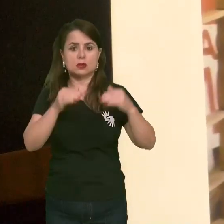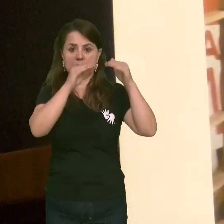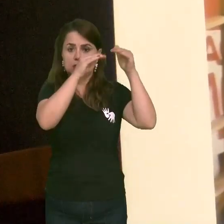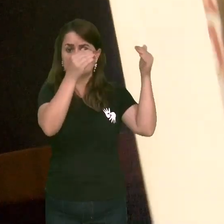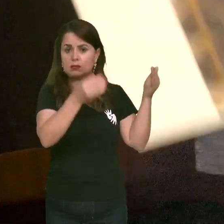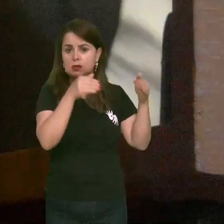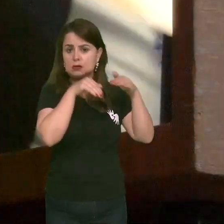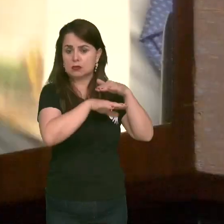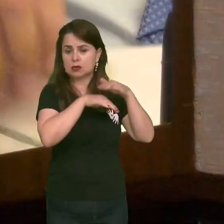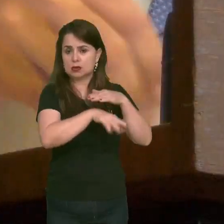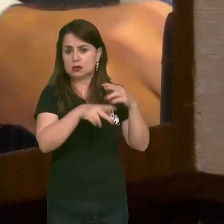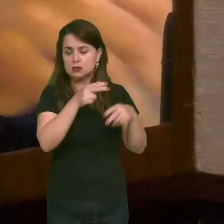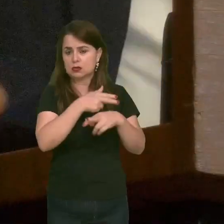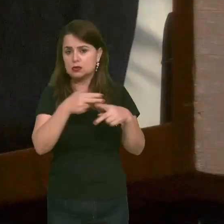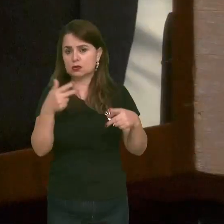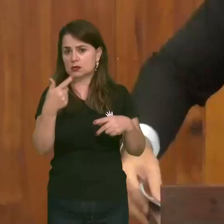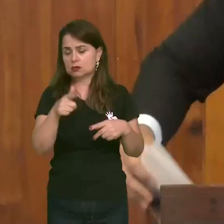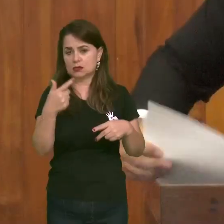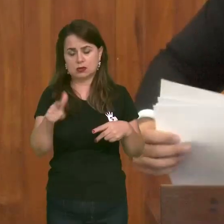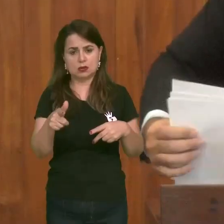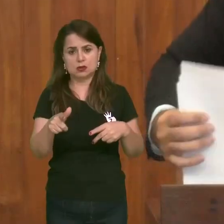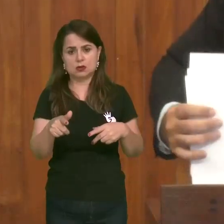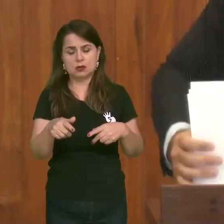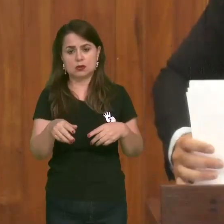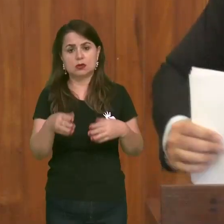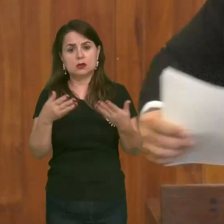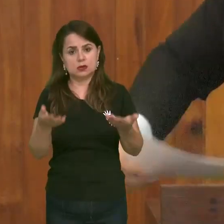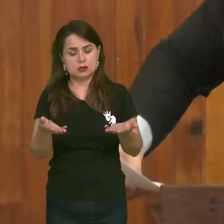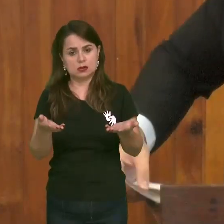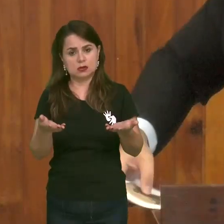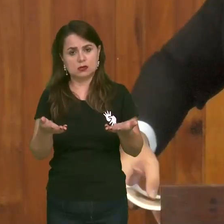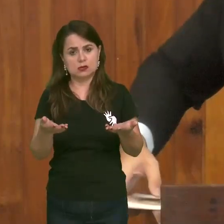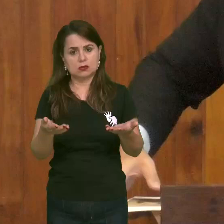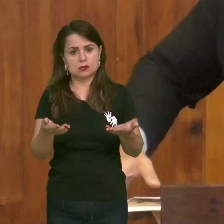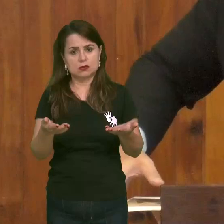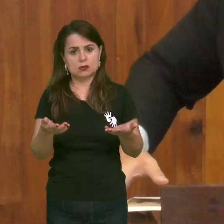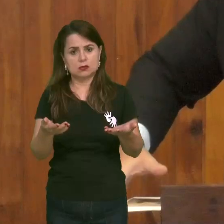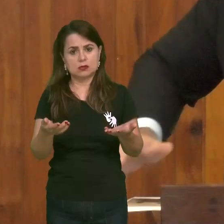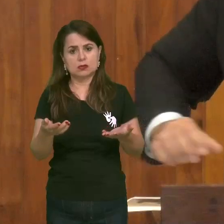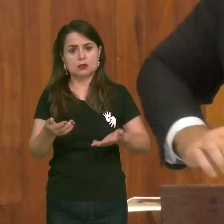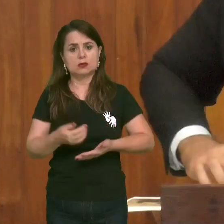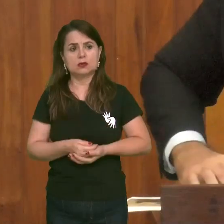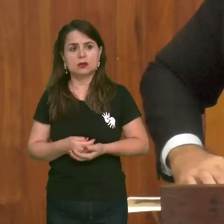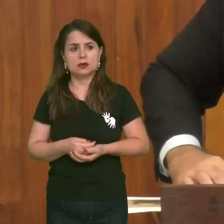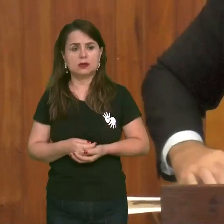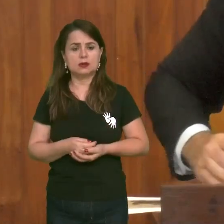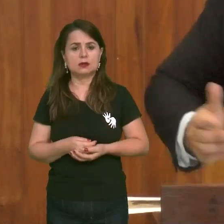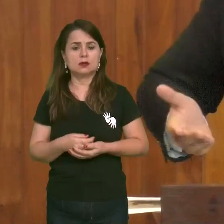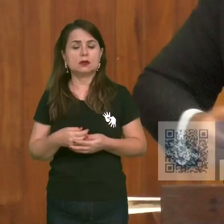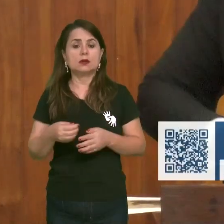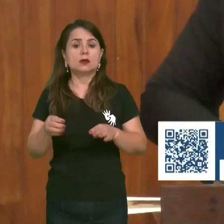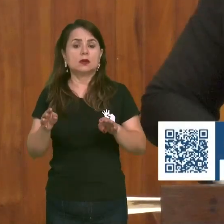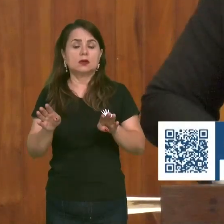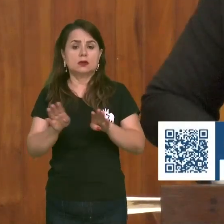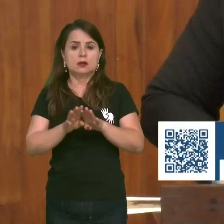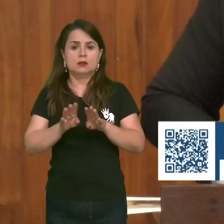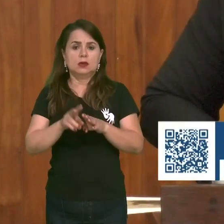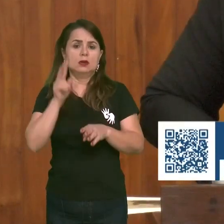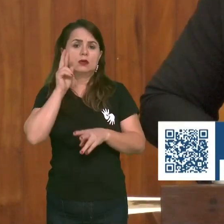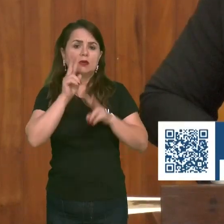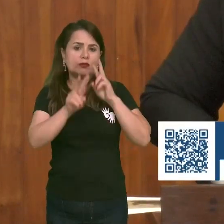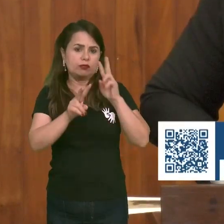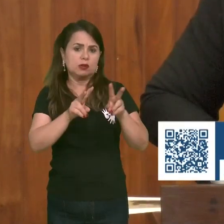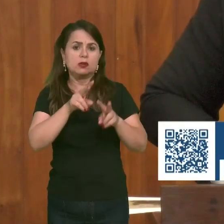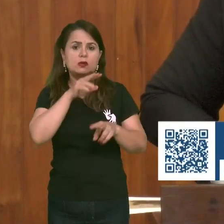os pertences pessoais a situação que eu presenciei ali é um tanto quanto degradante e fica